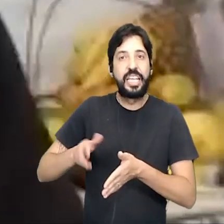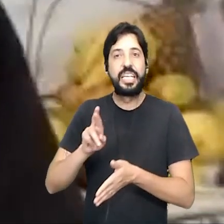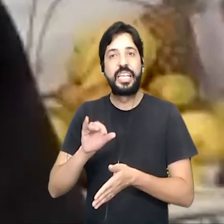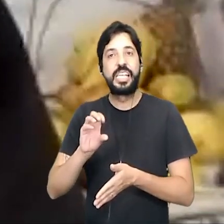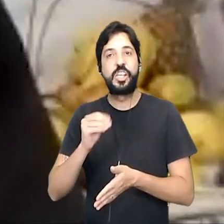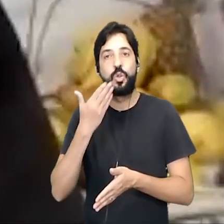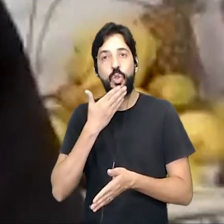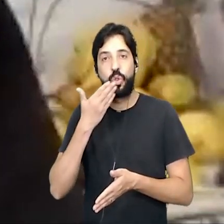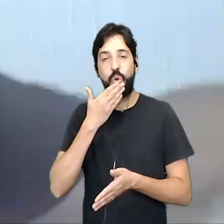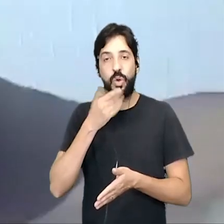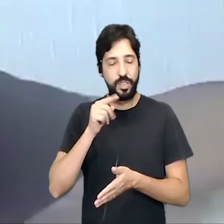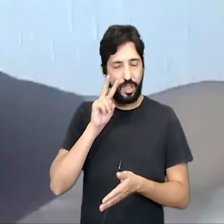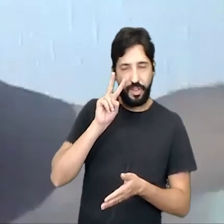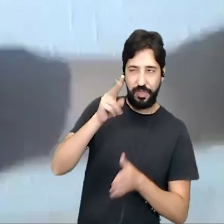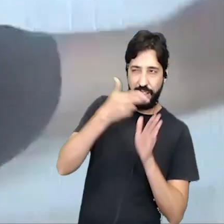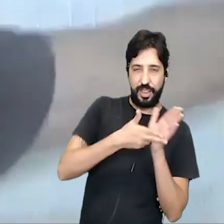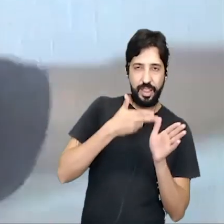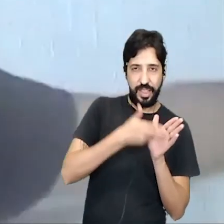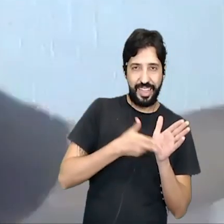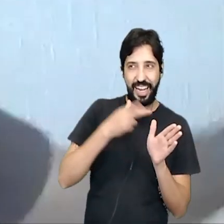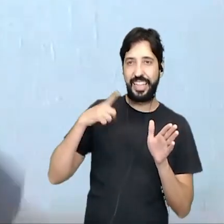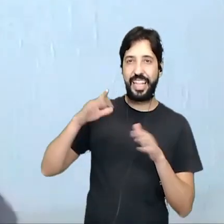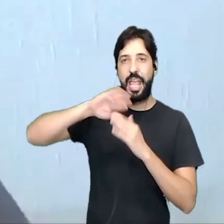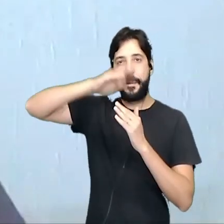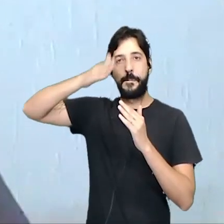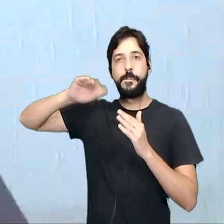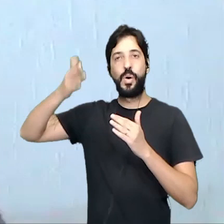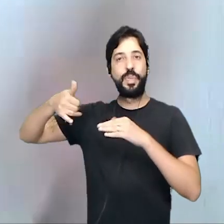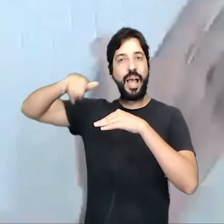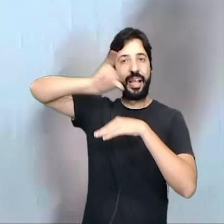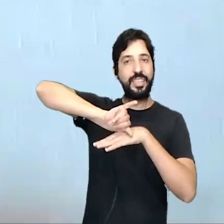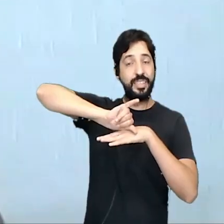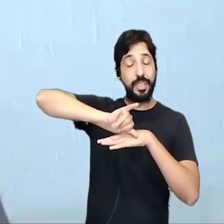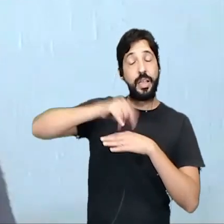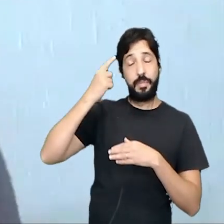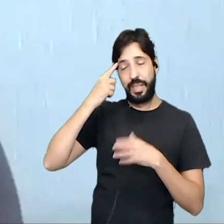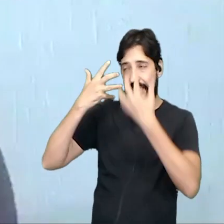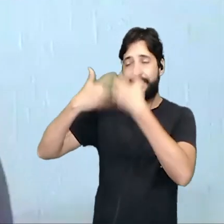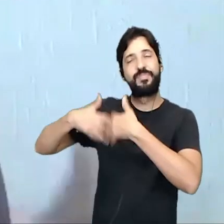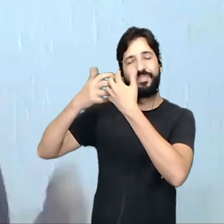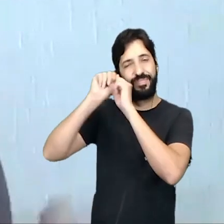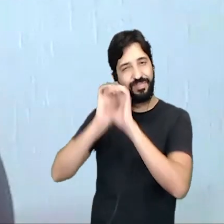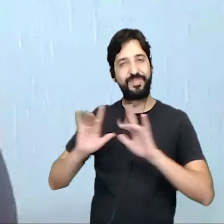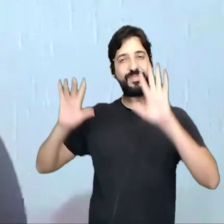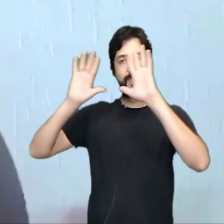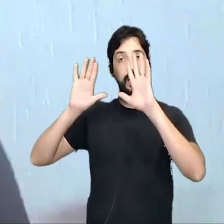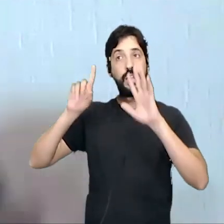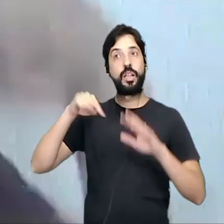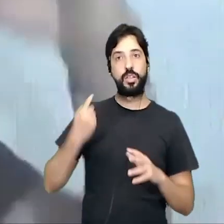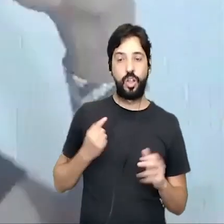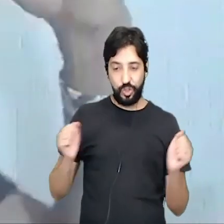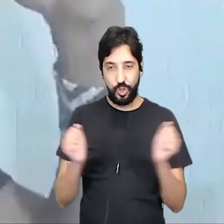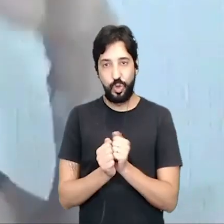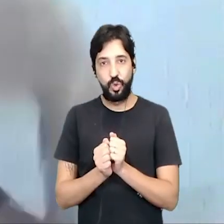margem do Rio Doce. Tem um trem passando ali, está levando uma montanha em cima dele. Quer dizer, tudo pode acontecer. Então, a gente